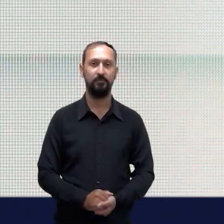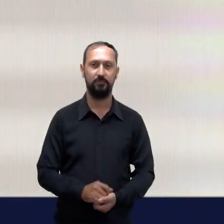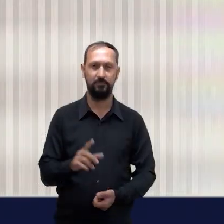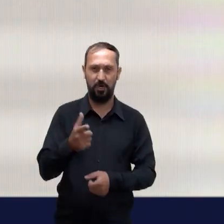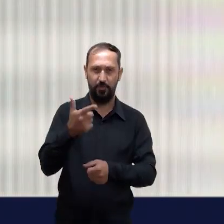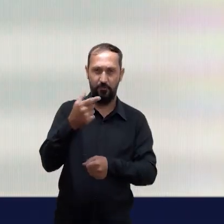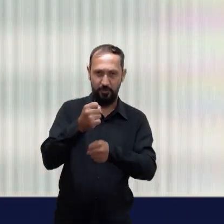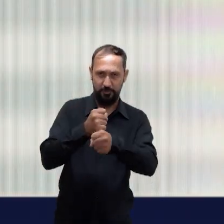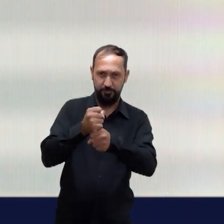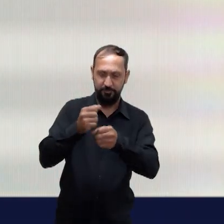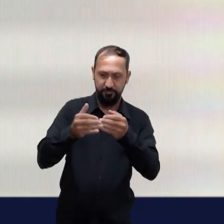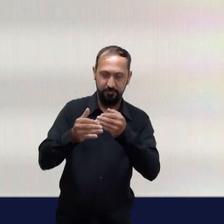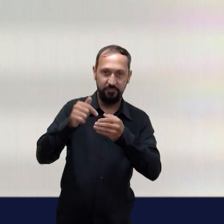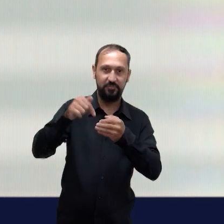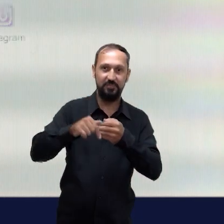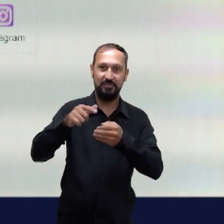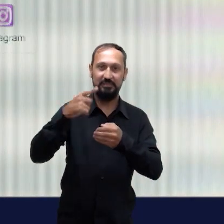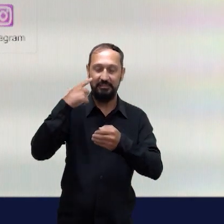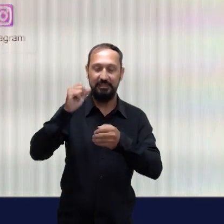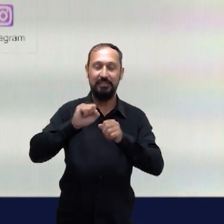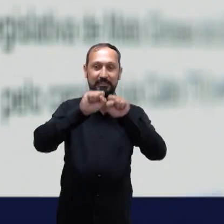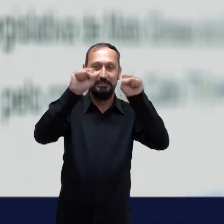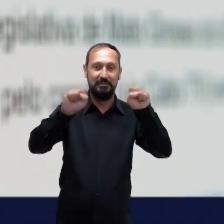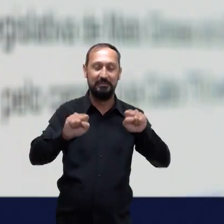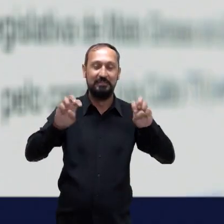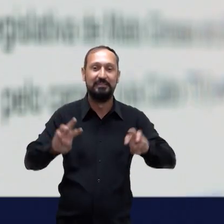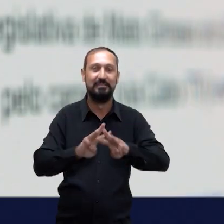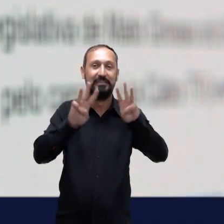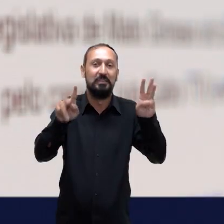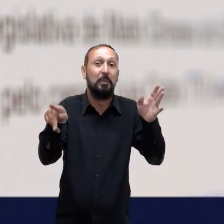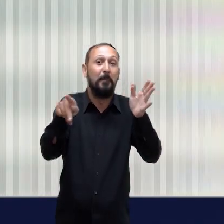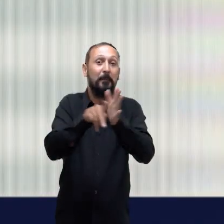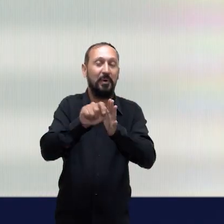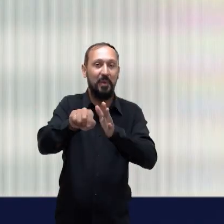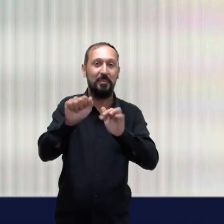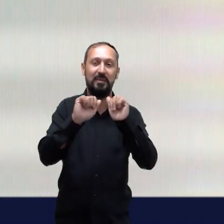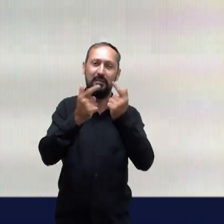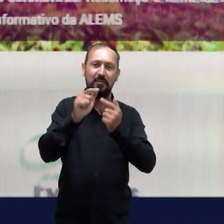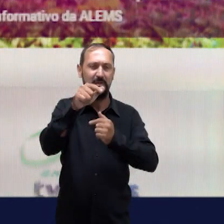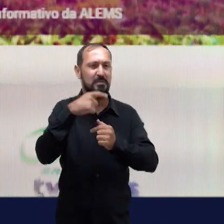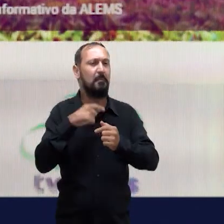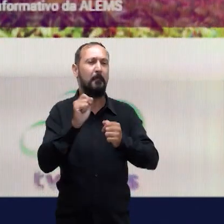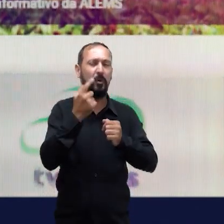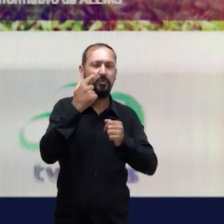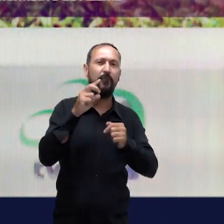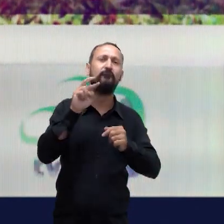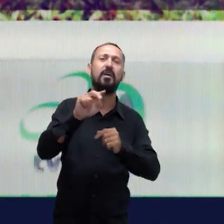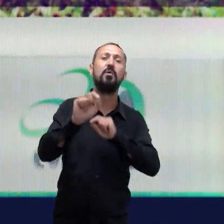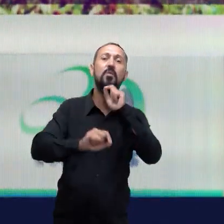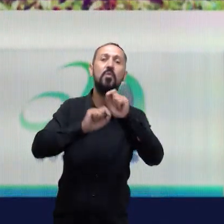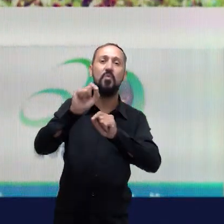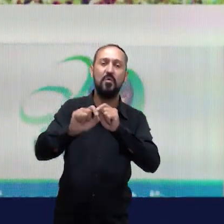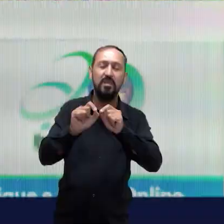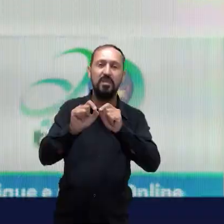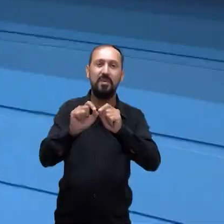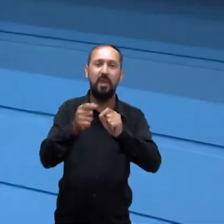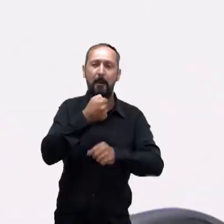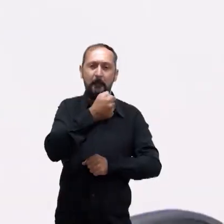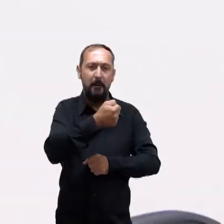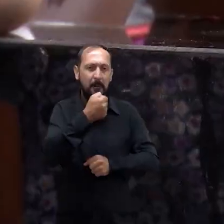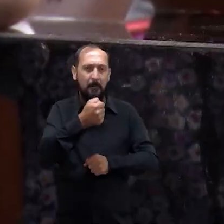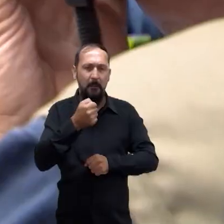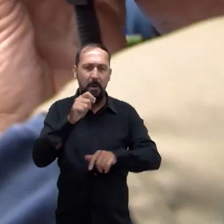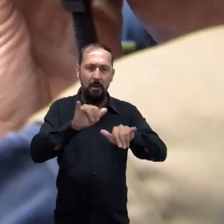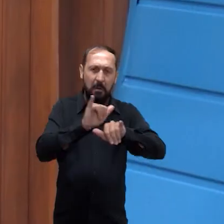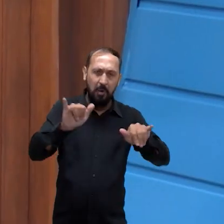Há mais de 20 anos, este é o portal oficial da Assembleia. Aqui você tem acesso à cobertura jornalística de tudo o